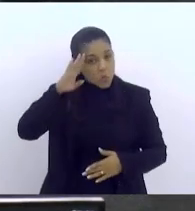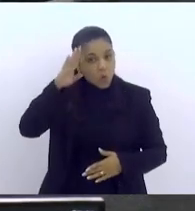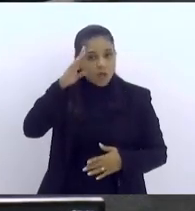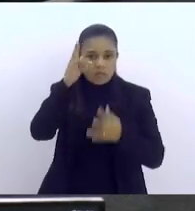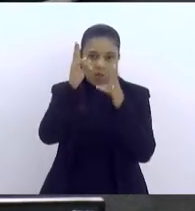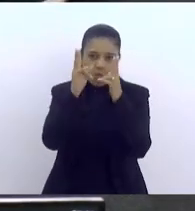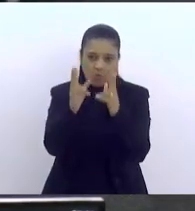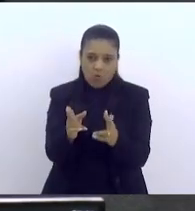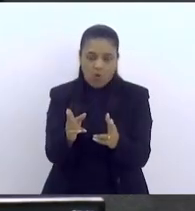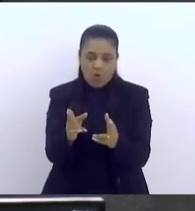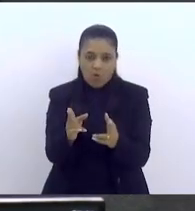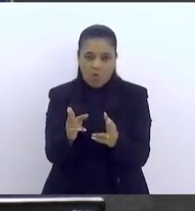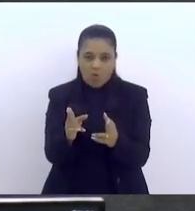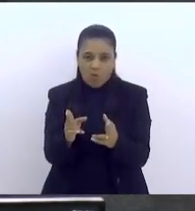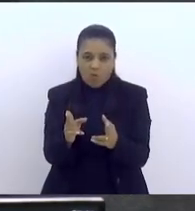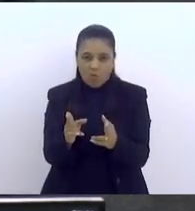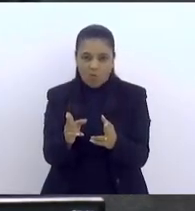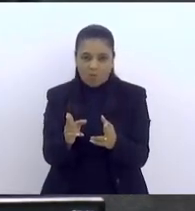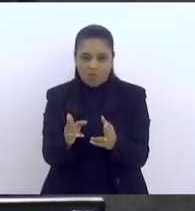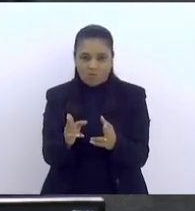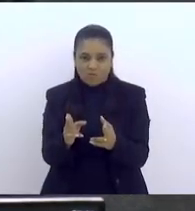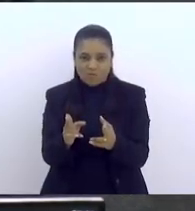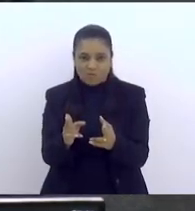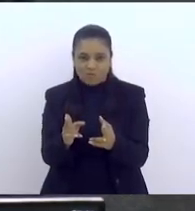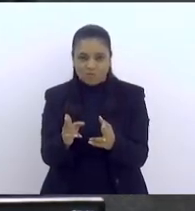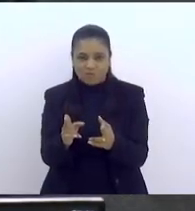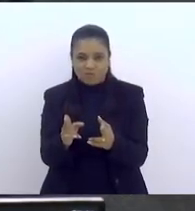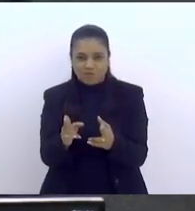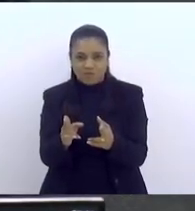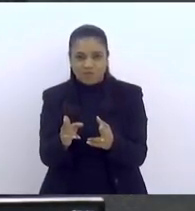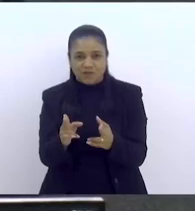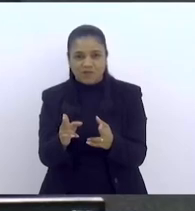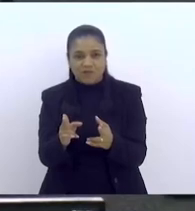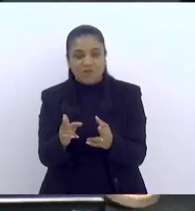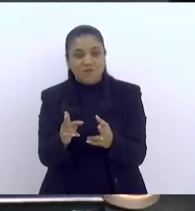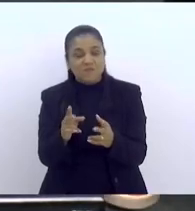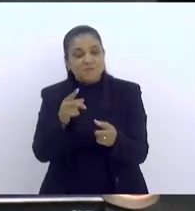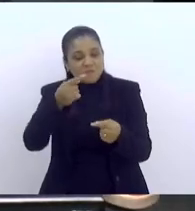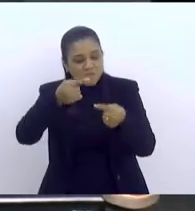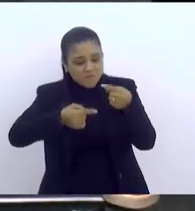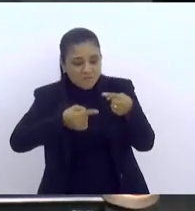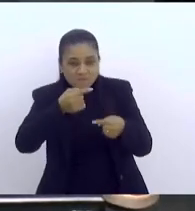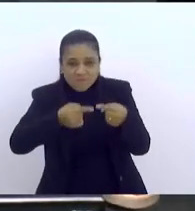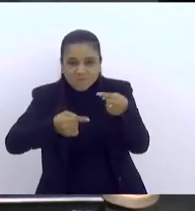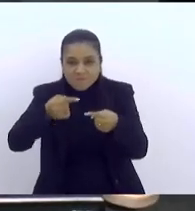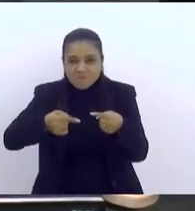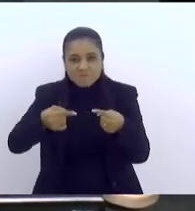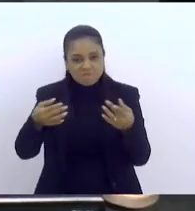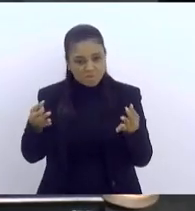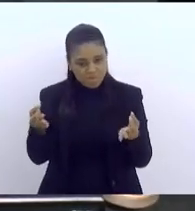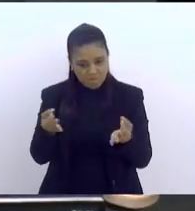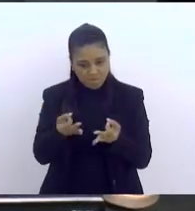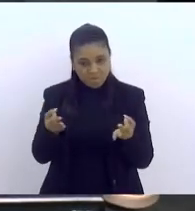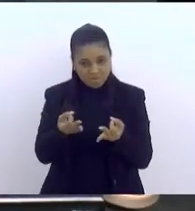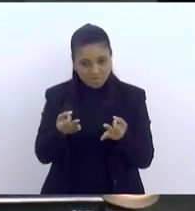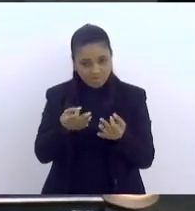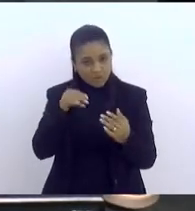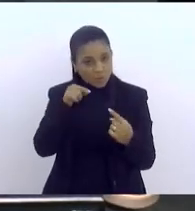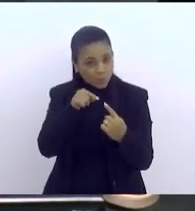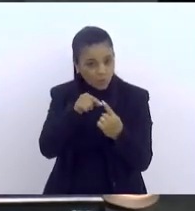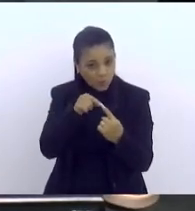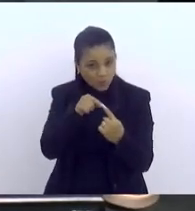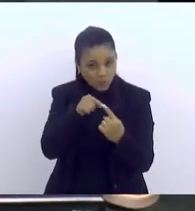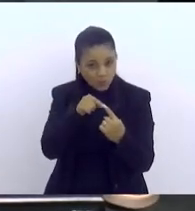quartel-general, ou, para ficar mais conforme ao debate, deveria ser